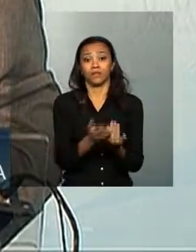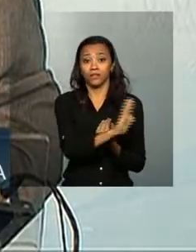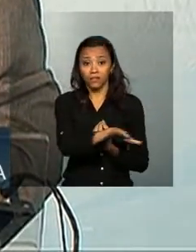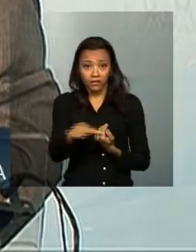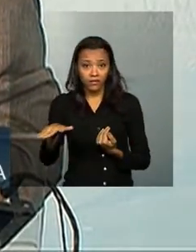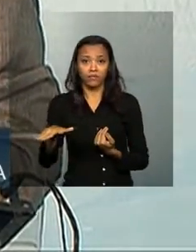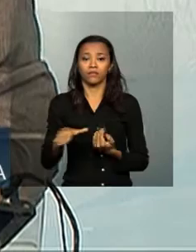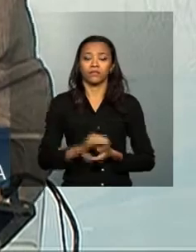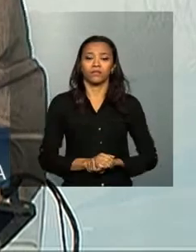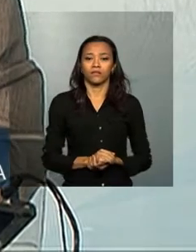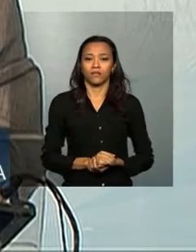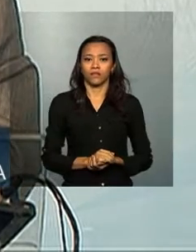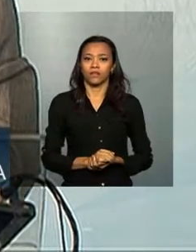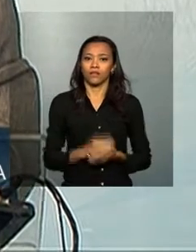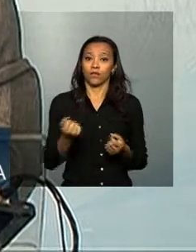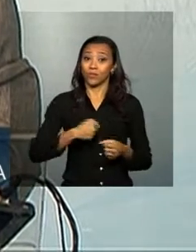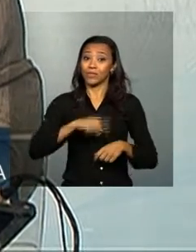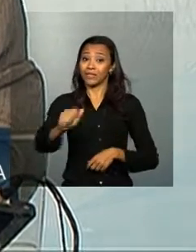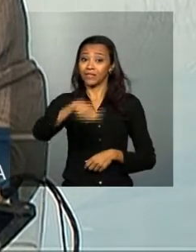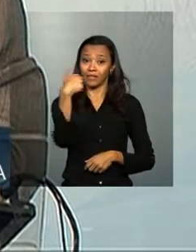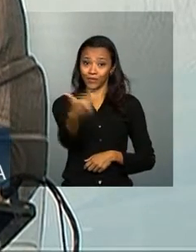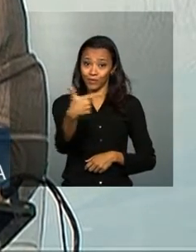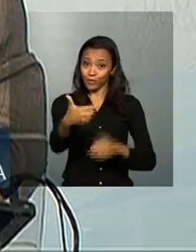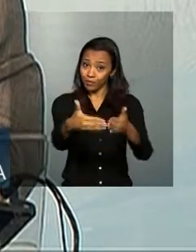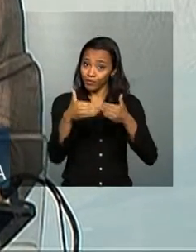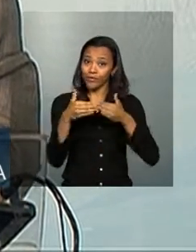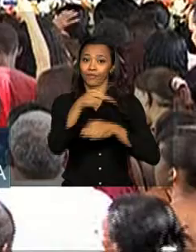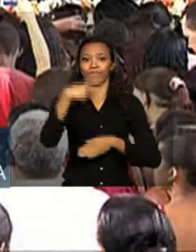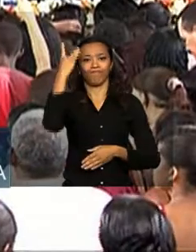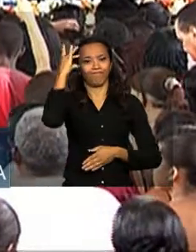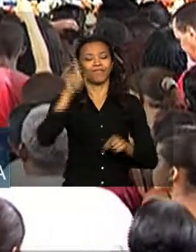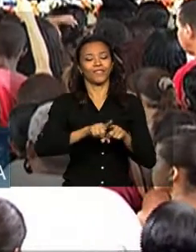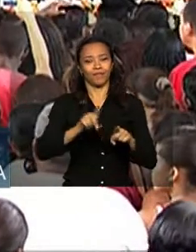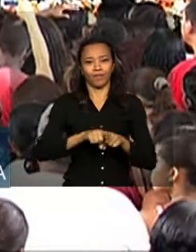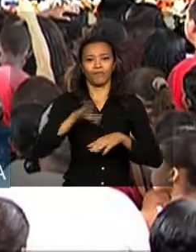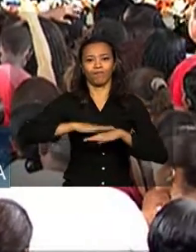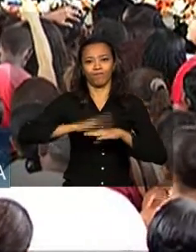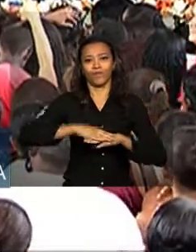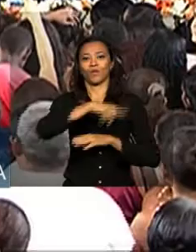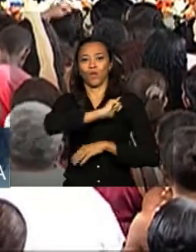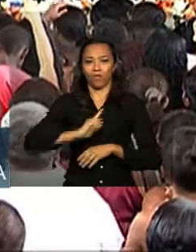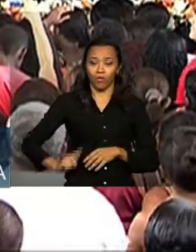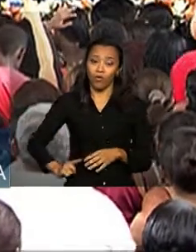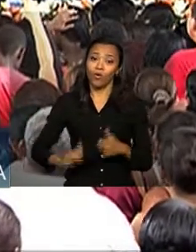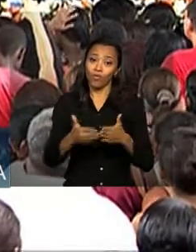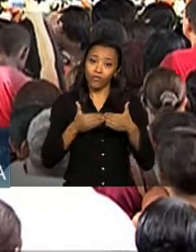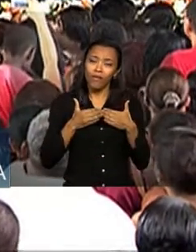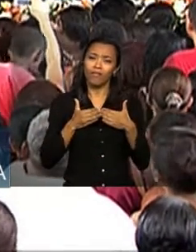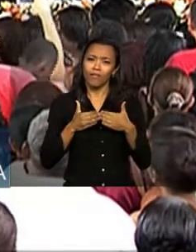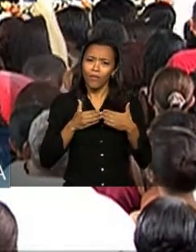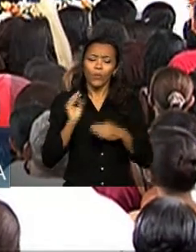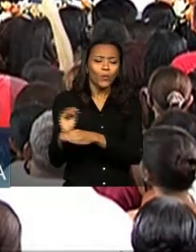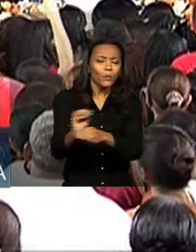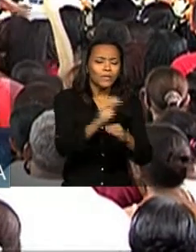crianças. Então fica o segundo pedido aqui da Dilma e do governador Rui Costa. Vamos cuidar disso aqui,